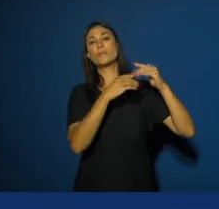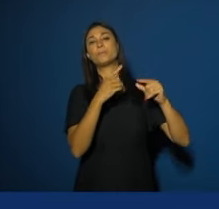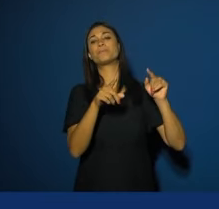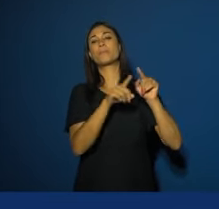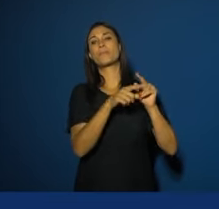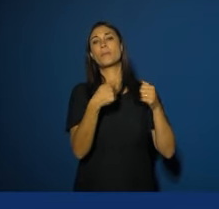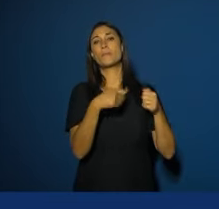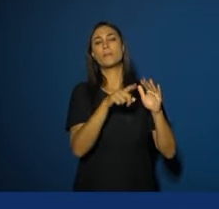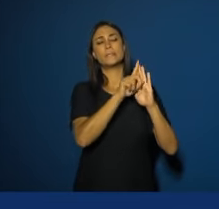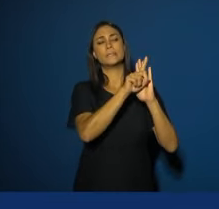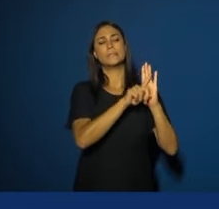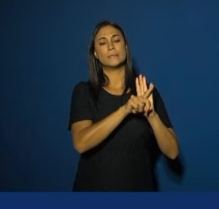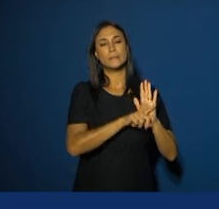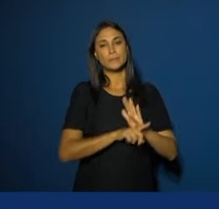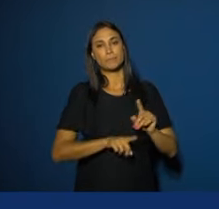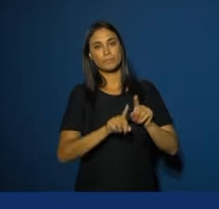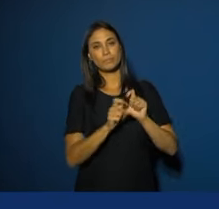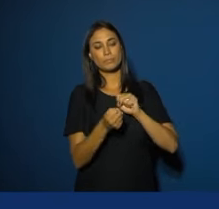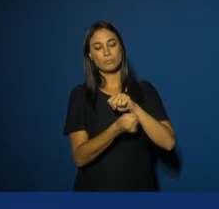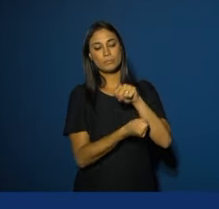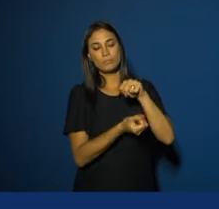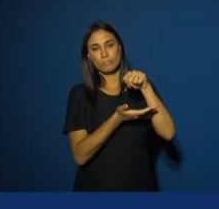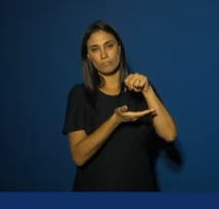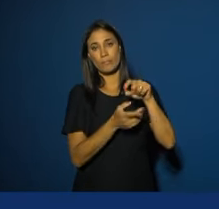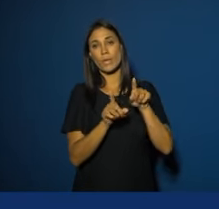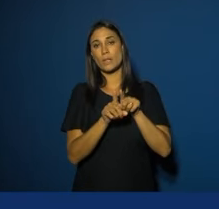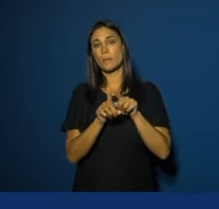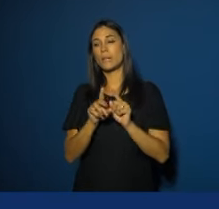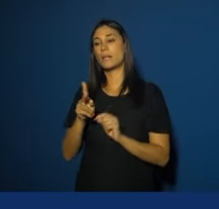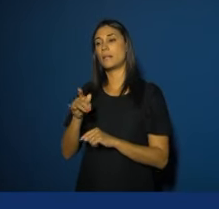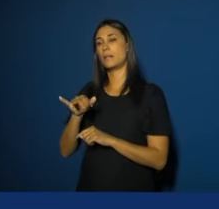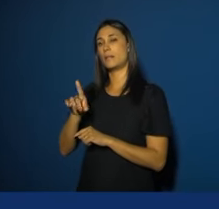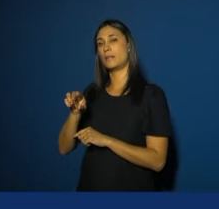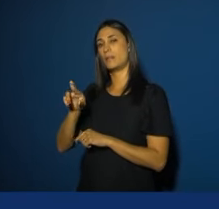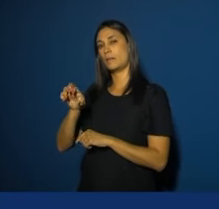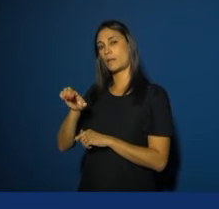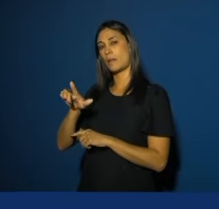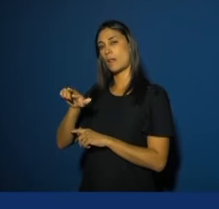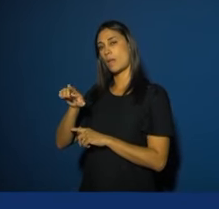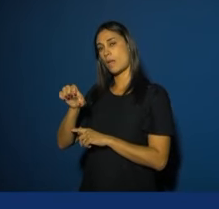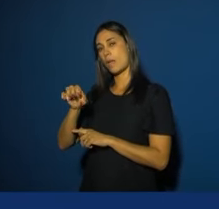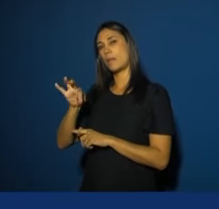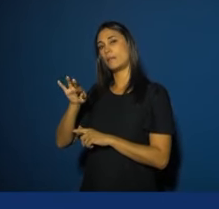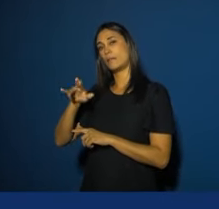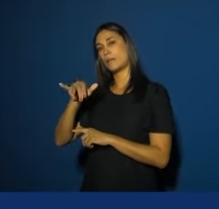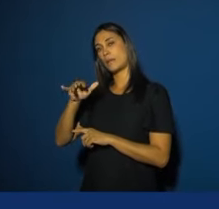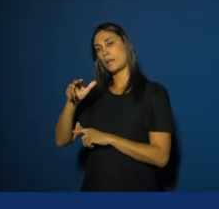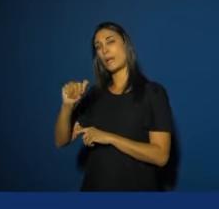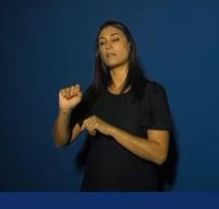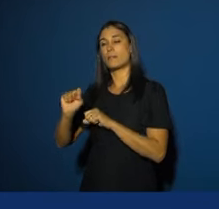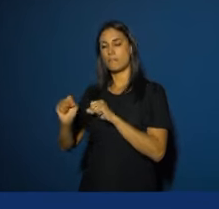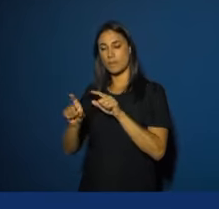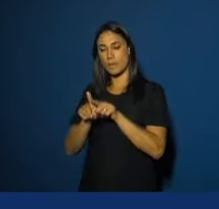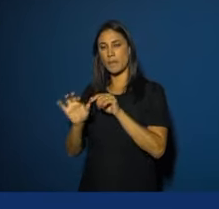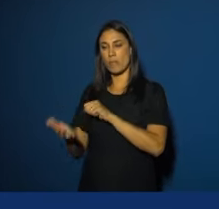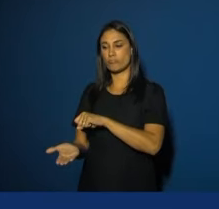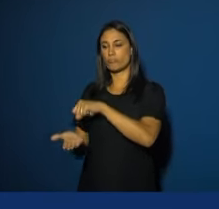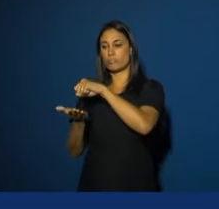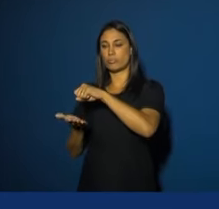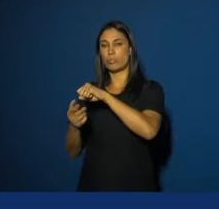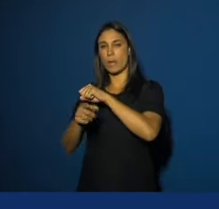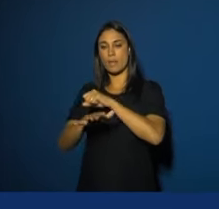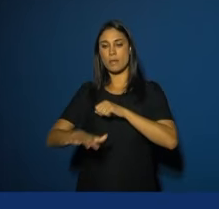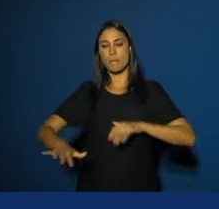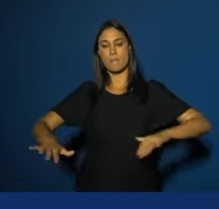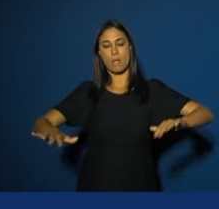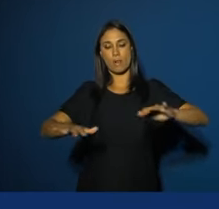e temos que explorá-las com sustentabilidade. E as nossas hidrelétricas é que também dão sustentabilidade para esse ambiente.